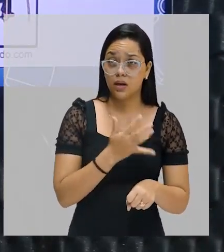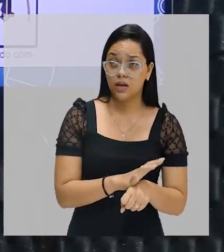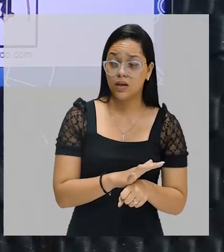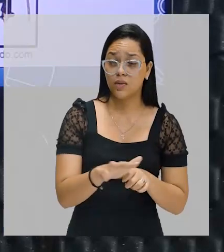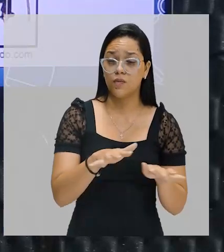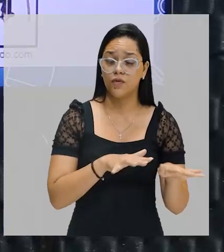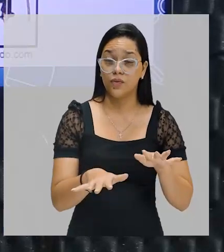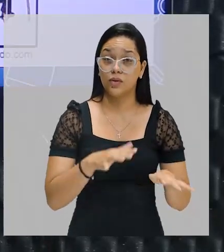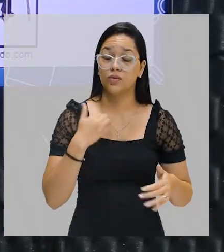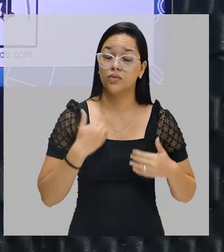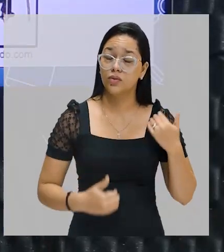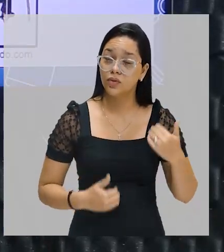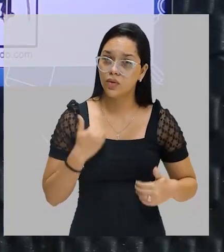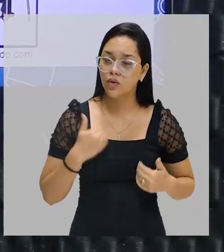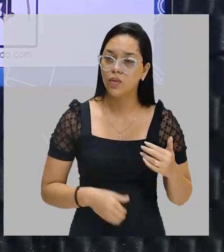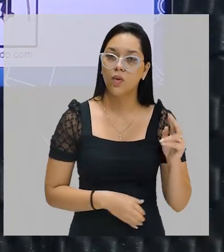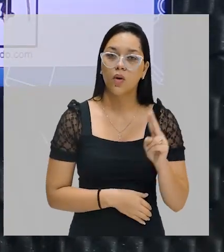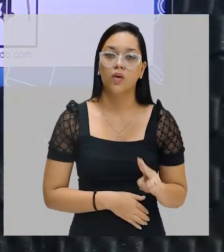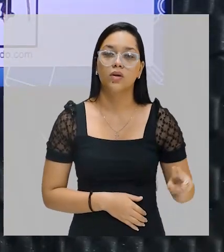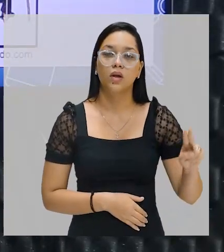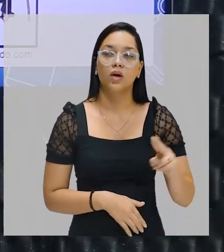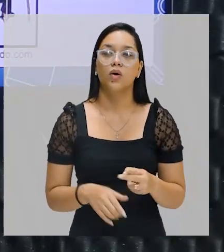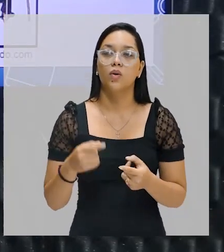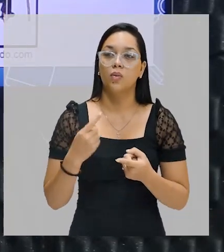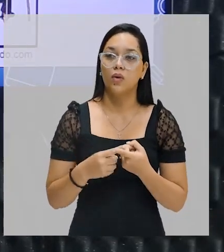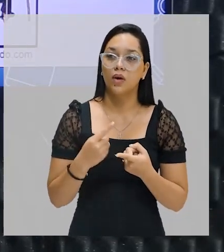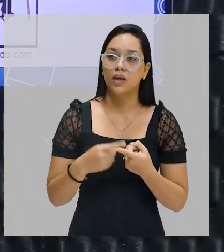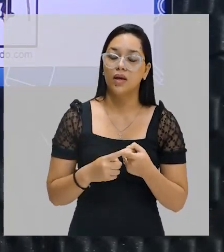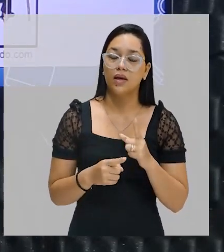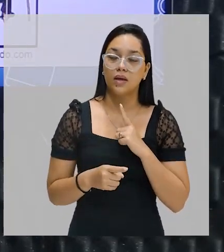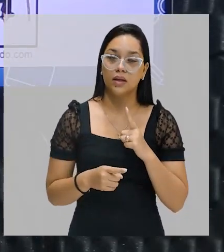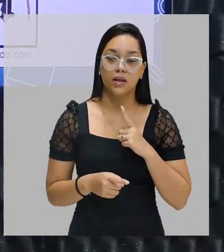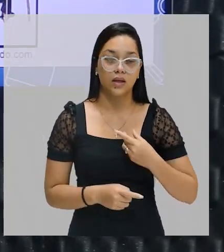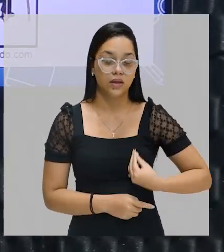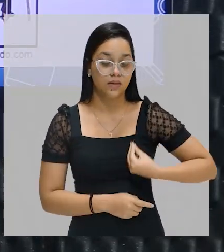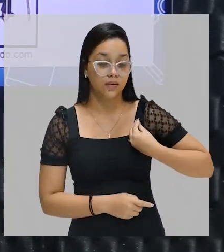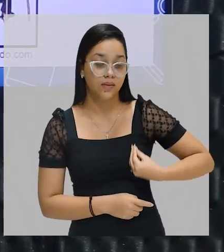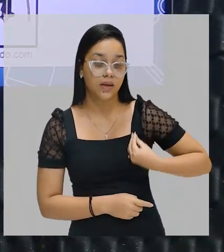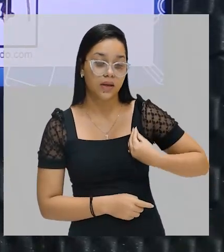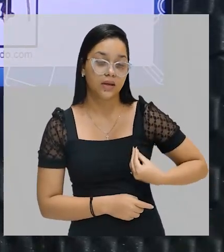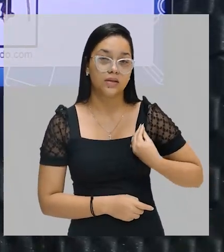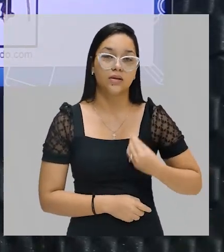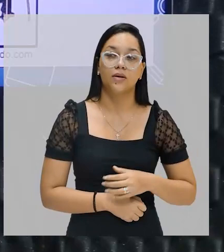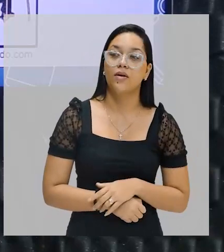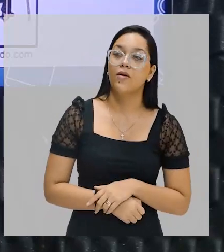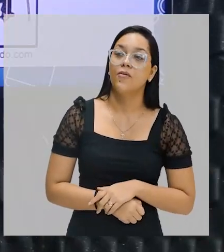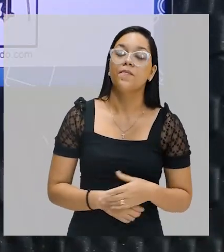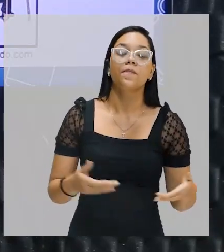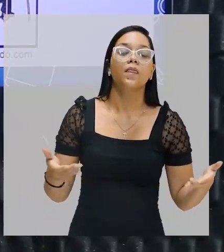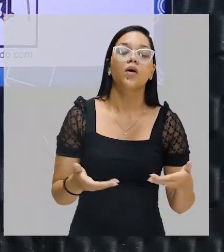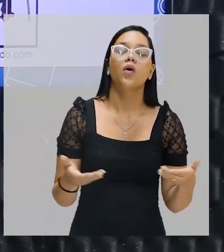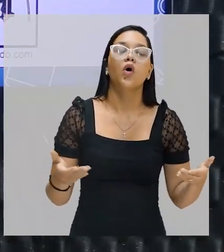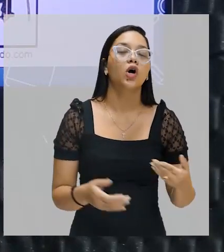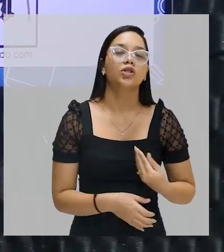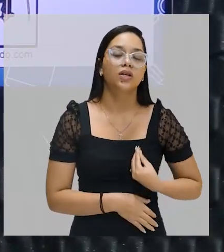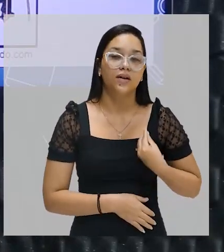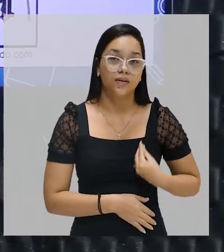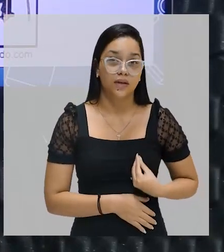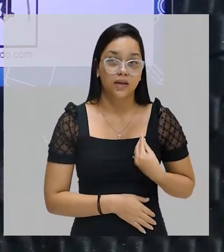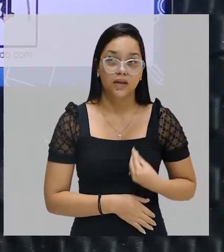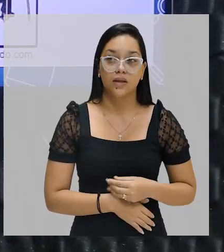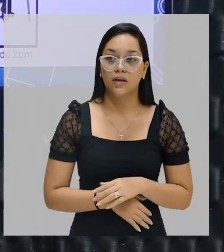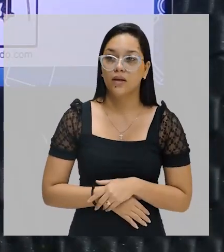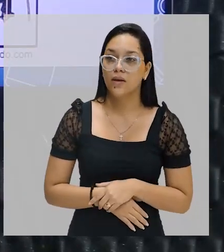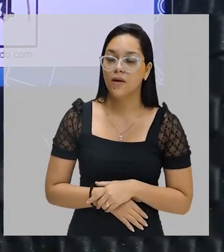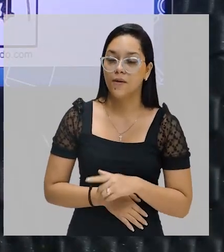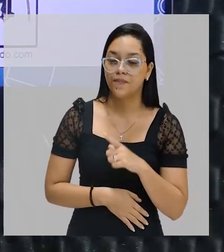movimentos corporais, ele utilizava por questão de sobrevivência. E hoje, a vida moderna, está aqui, ó,